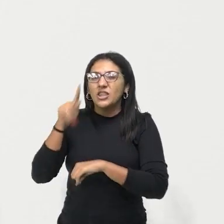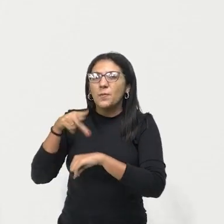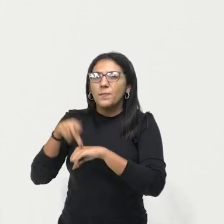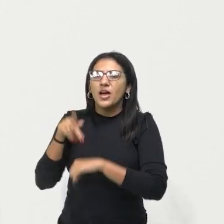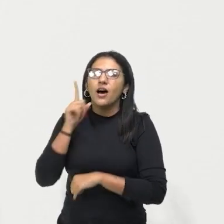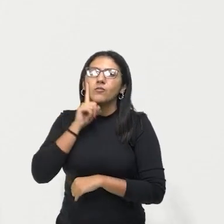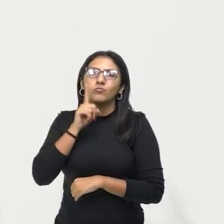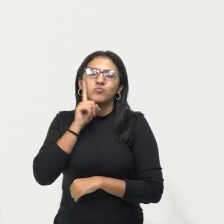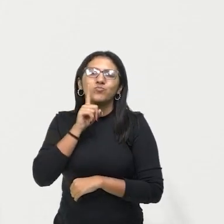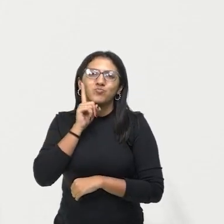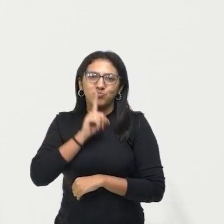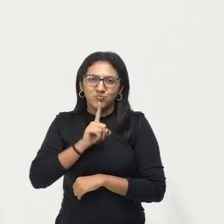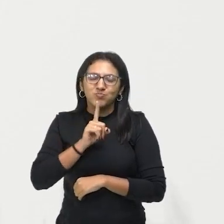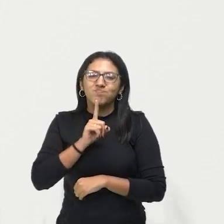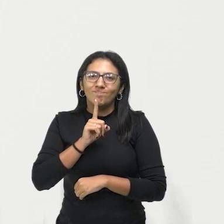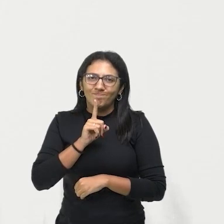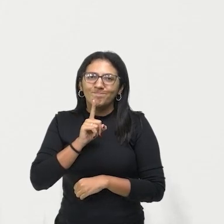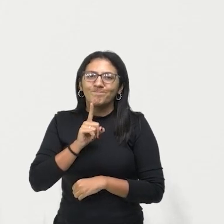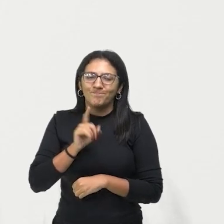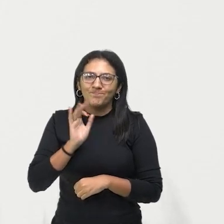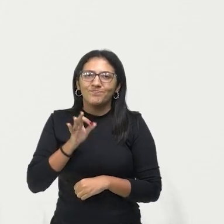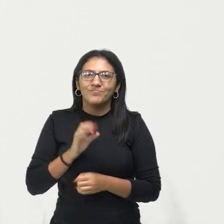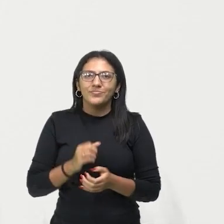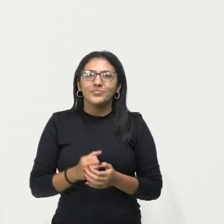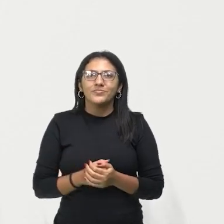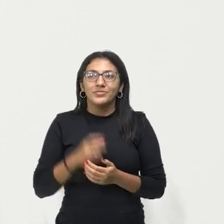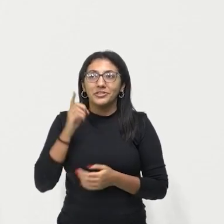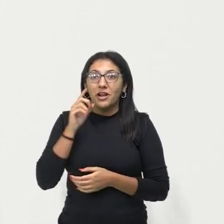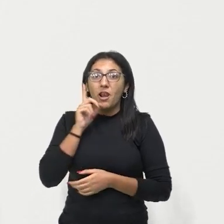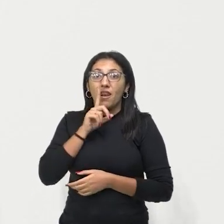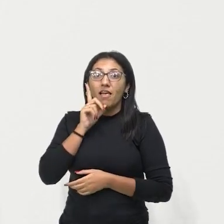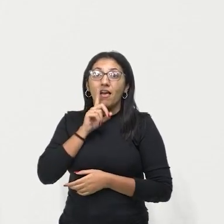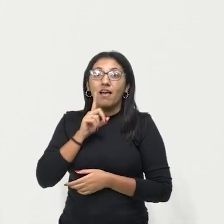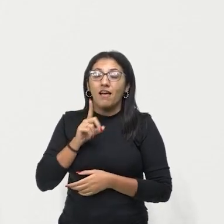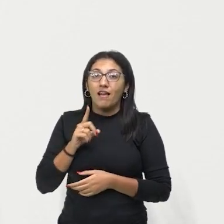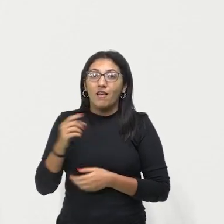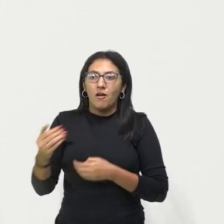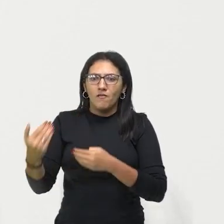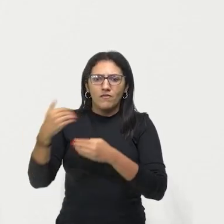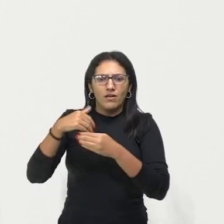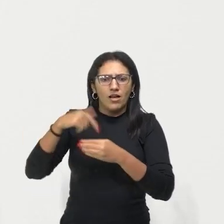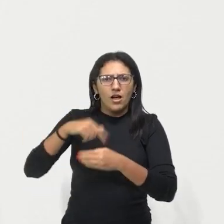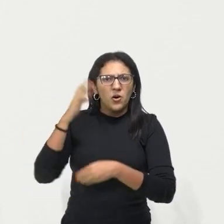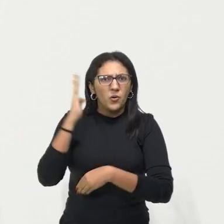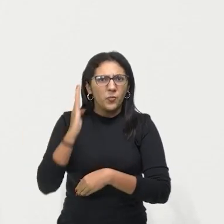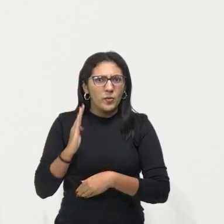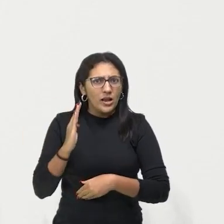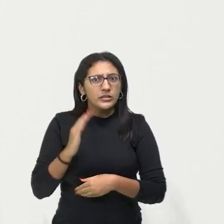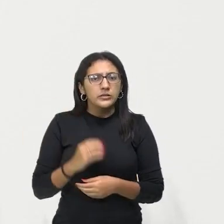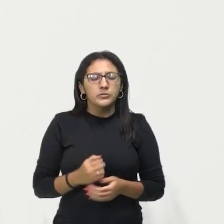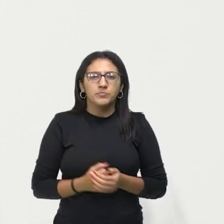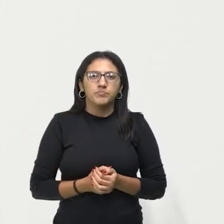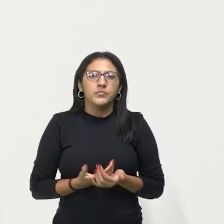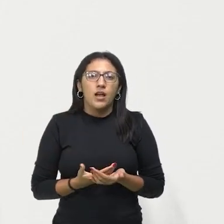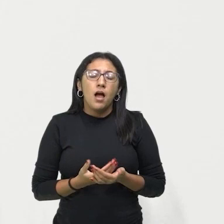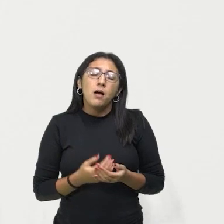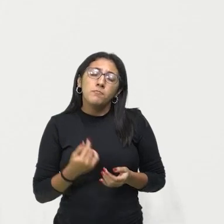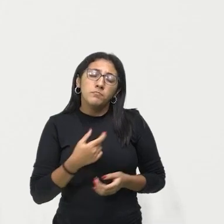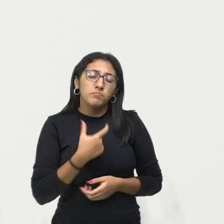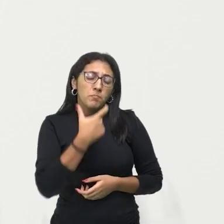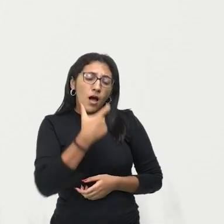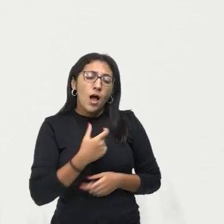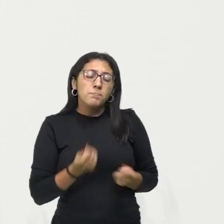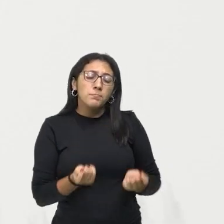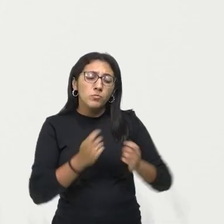da América. É isso mesmo. A galera lá do Tio Sam, eles vieram para cá, para o Brasil, e disseram, olha, nós podemos